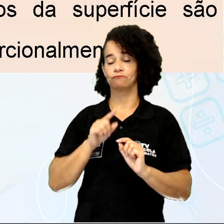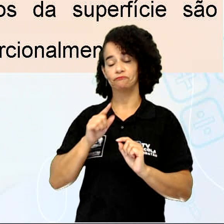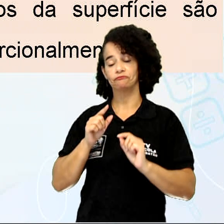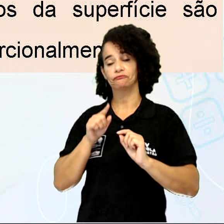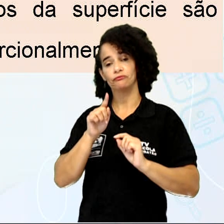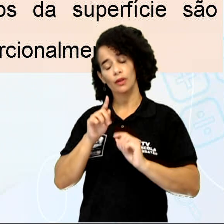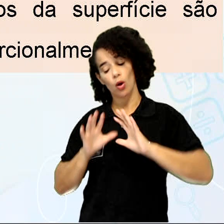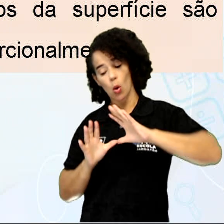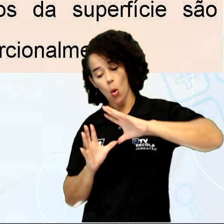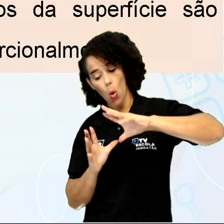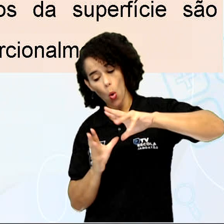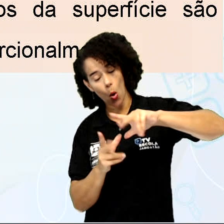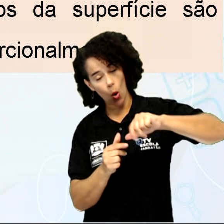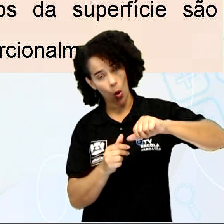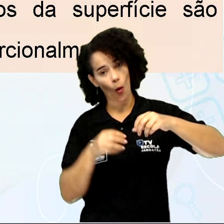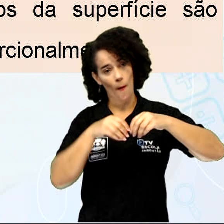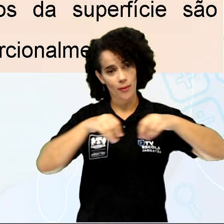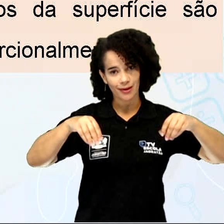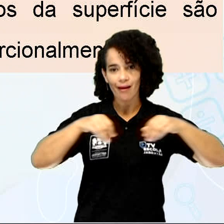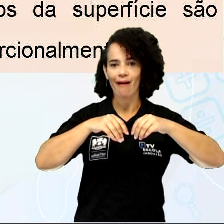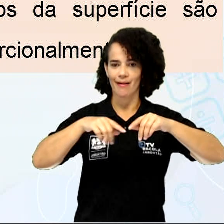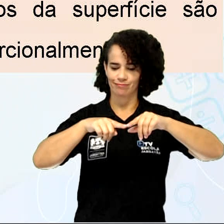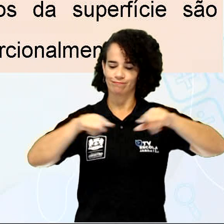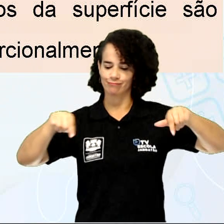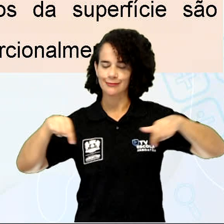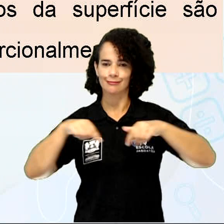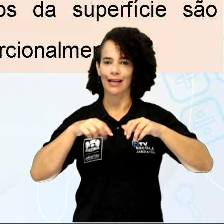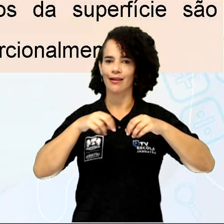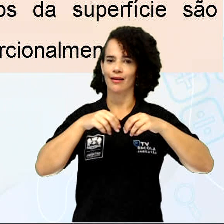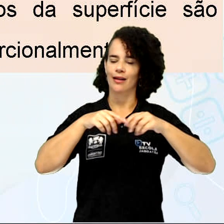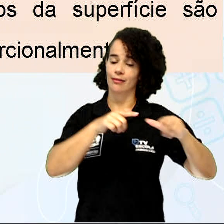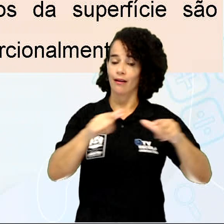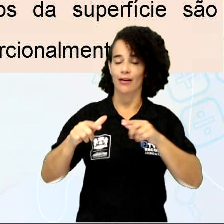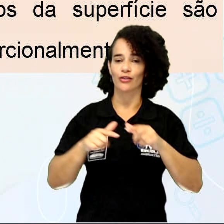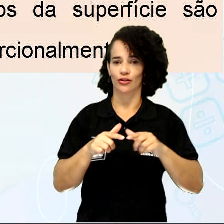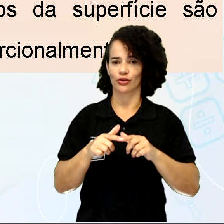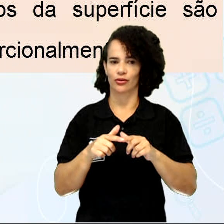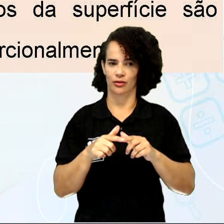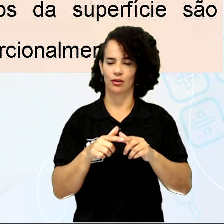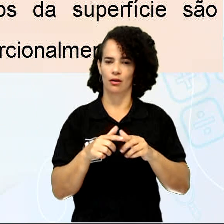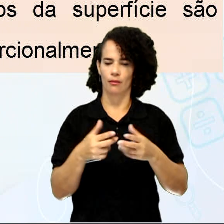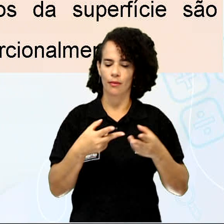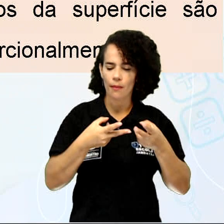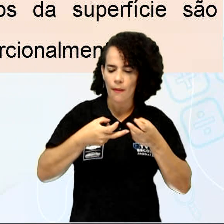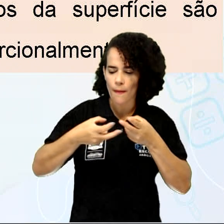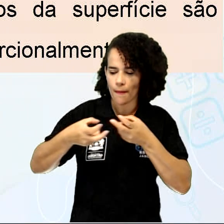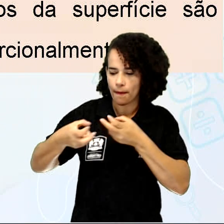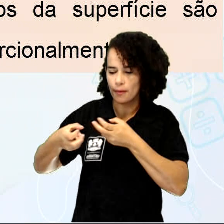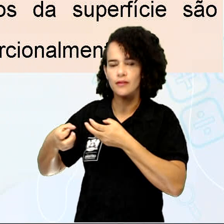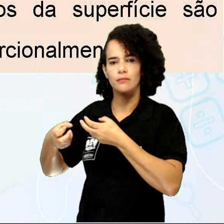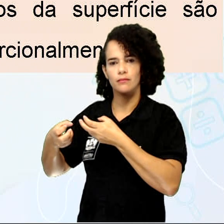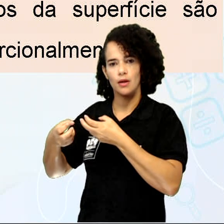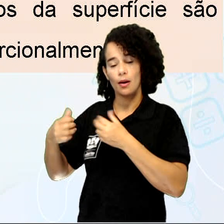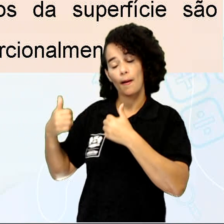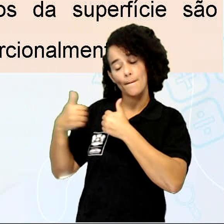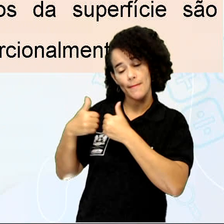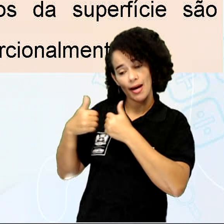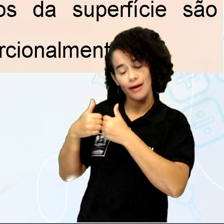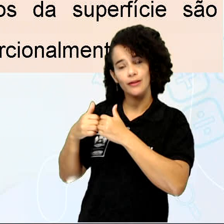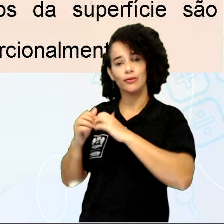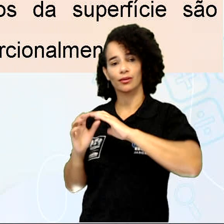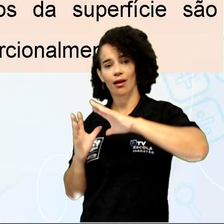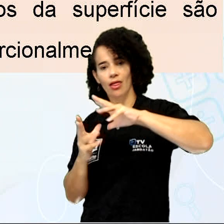terrestre. O globo, ele reproduz de modo aproximado a forma da Terra, as direções